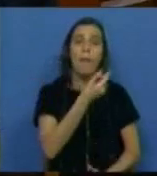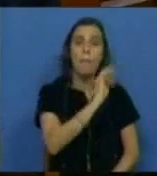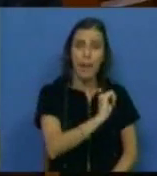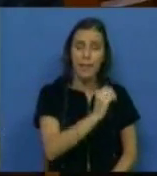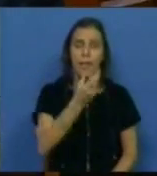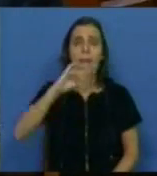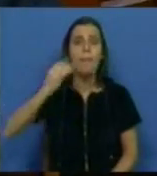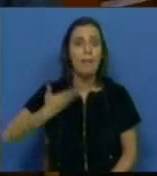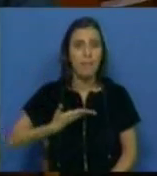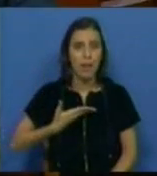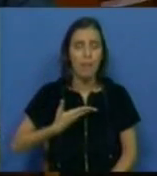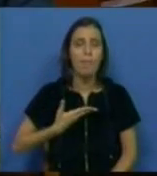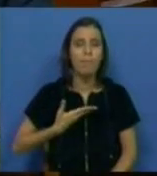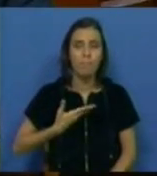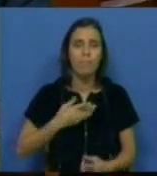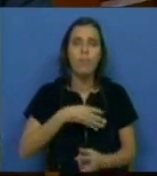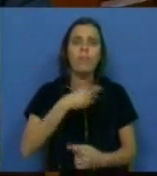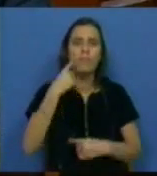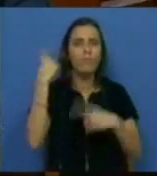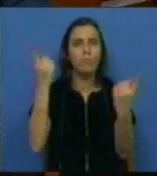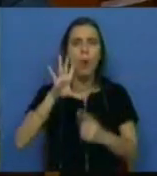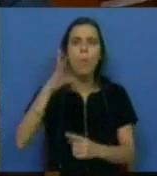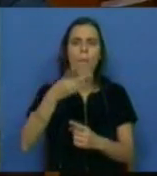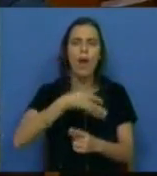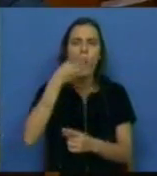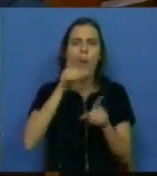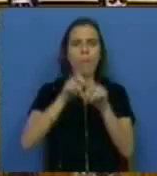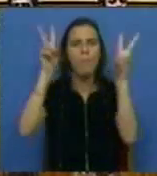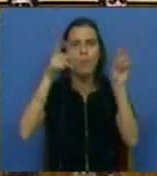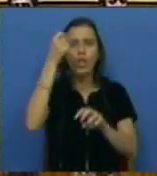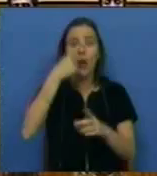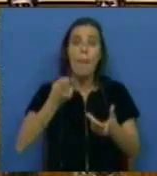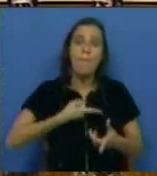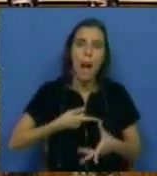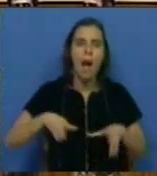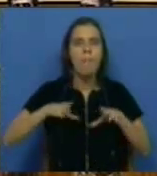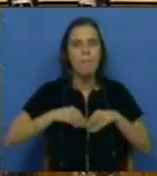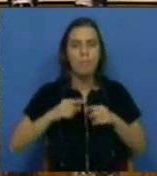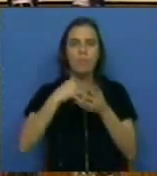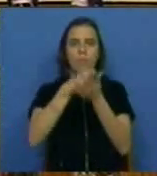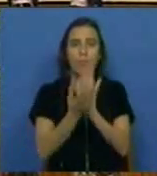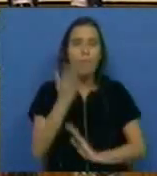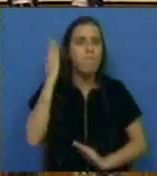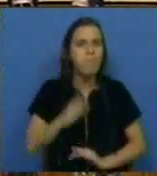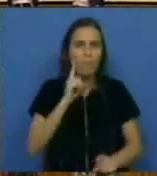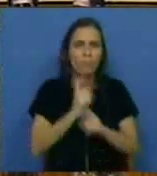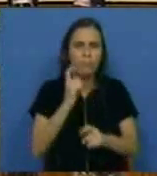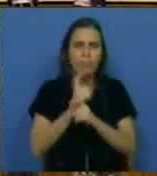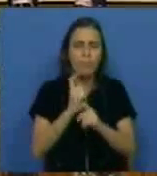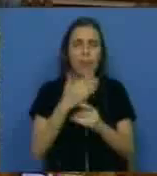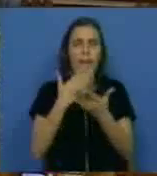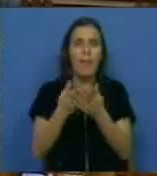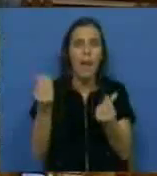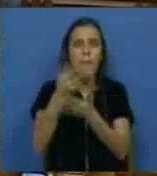PS e PSD contaram ao país a lenda de que tínhamos que adotar medidas de austeridade severíssimas para acalmar